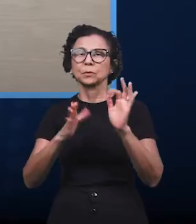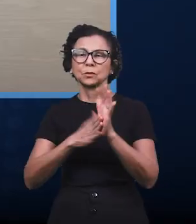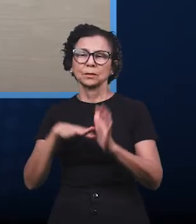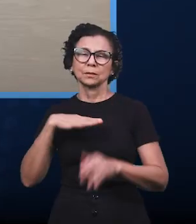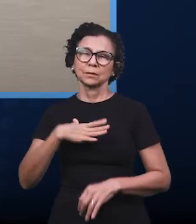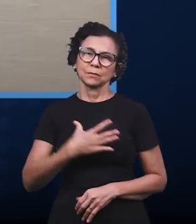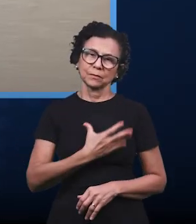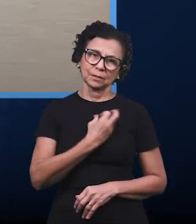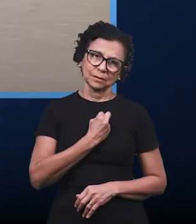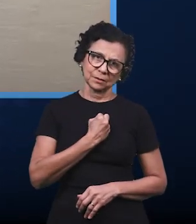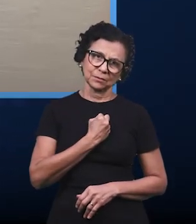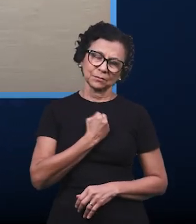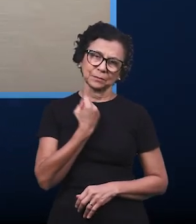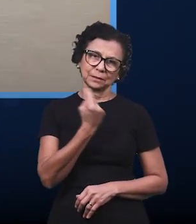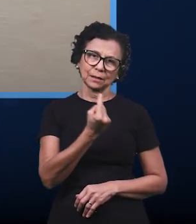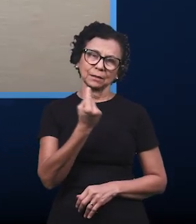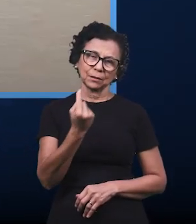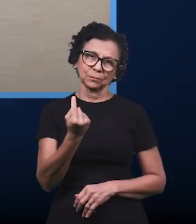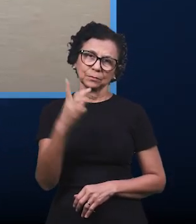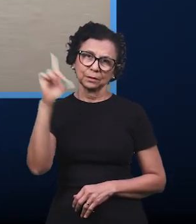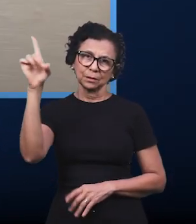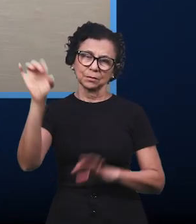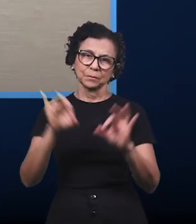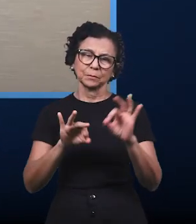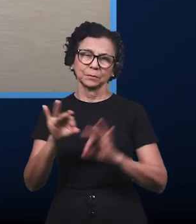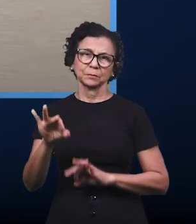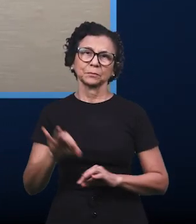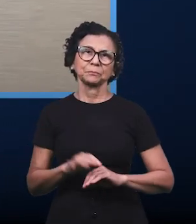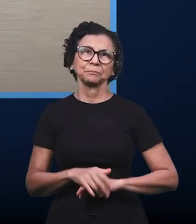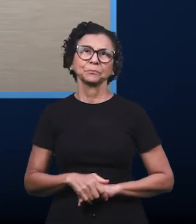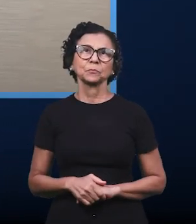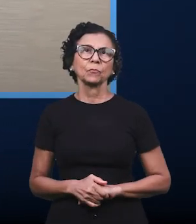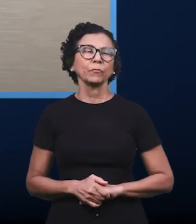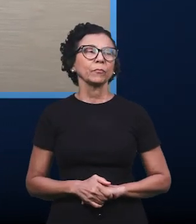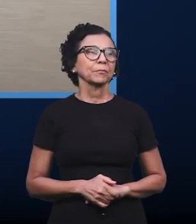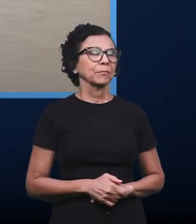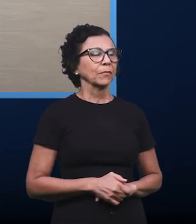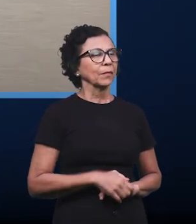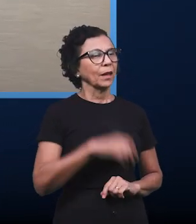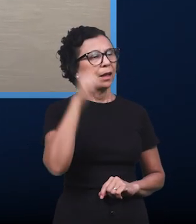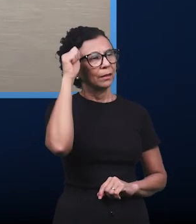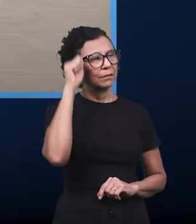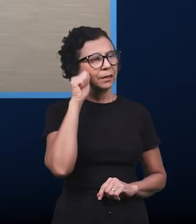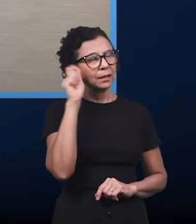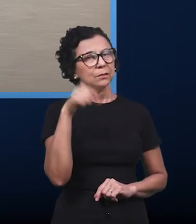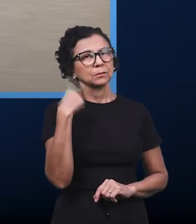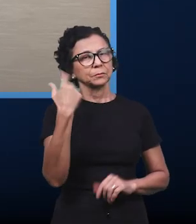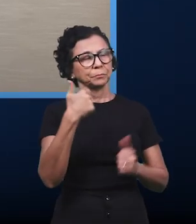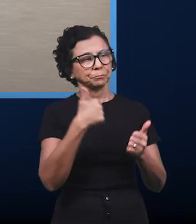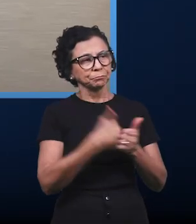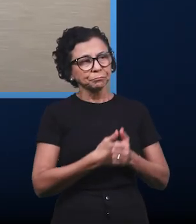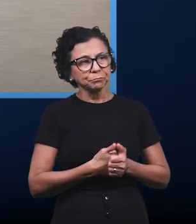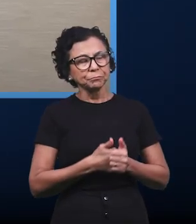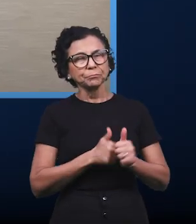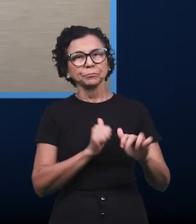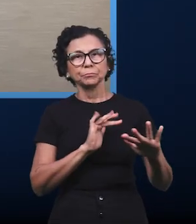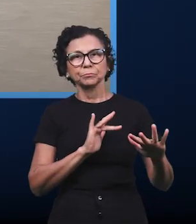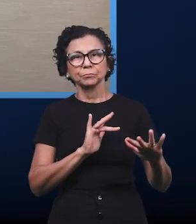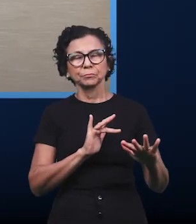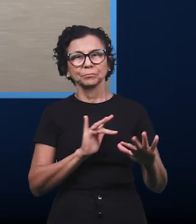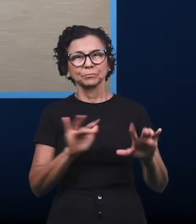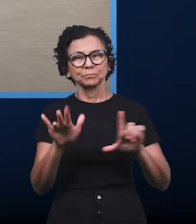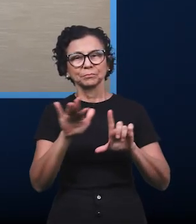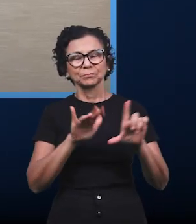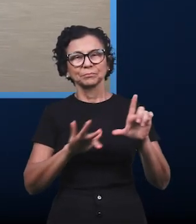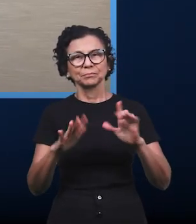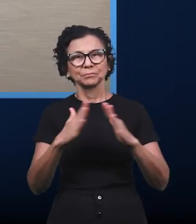de salvação que Ele tem para cada um de nós. Assim, Andréia, eu me despeço de você, todos que estão nos acompanhando pelas mídias sociais da